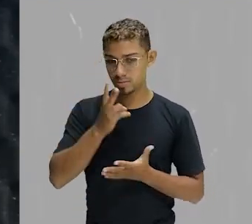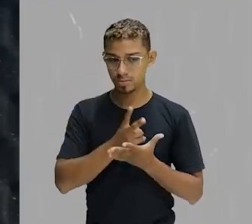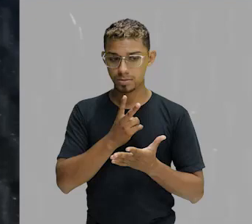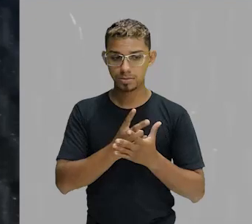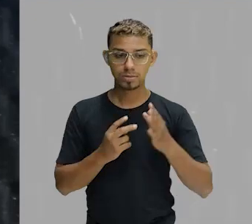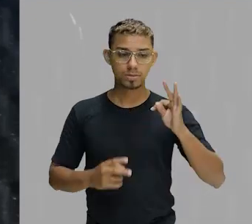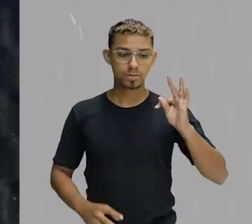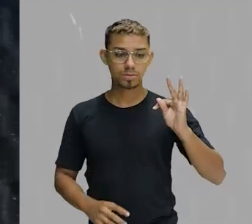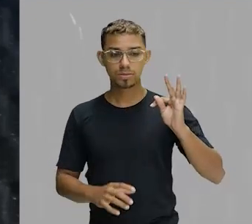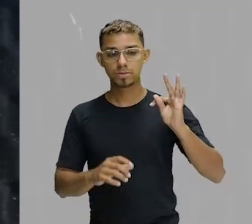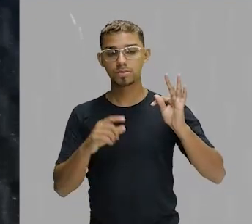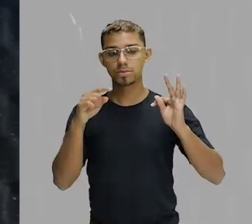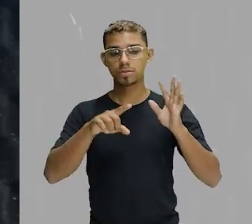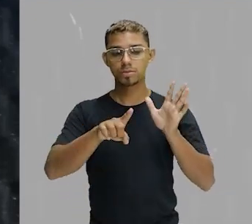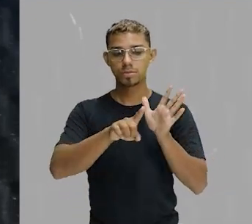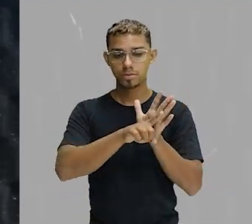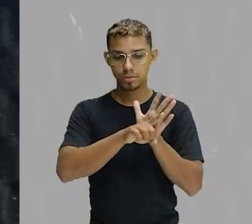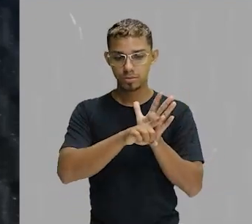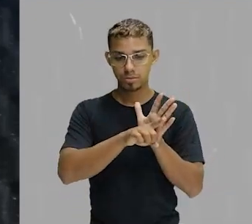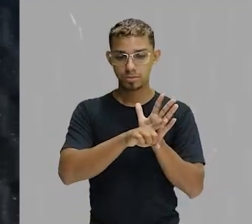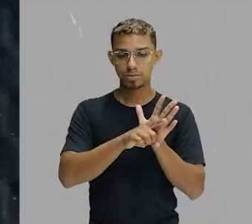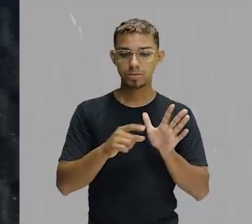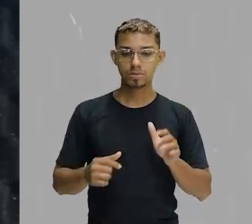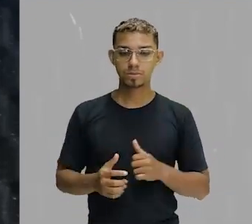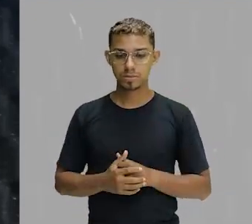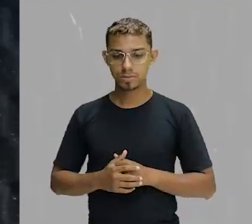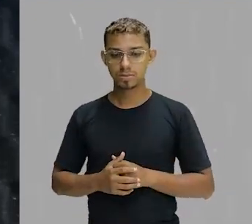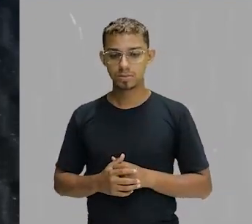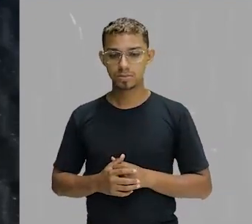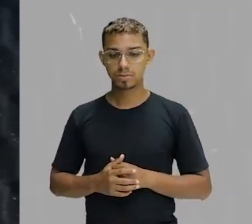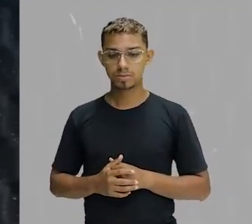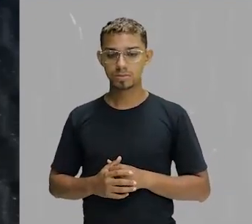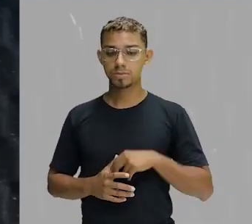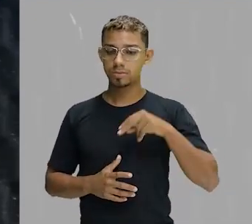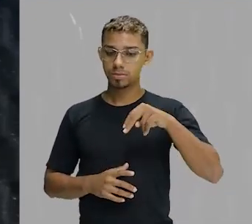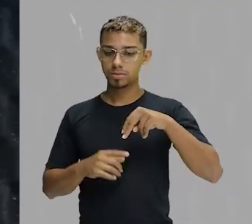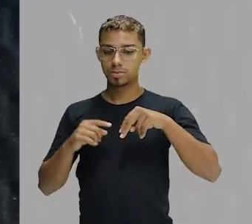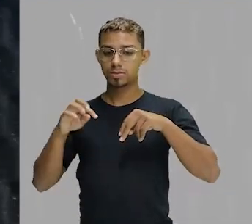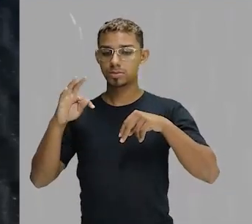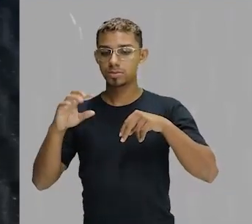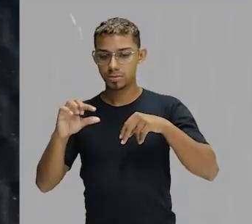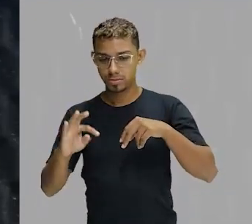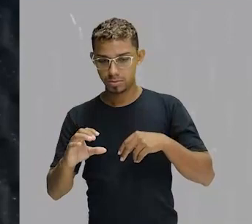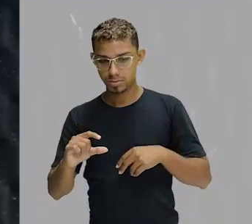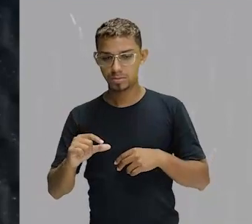T maiúsculo igual a N minúsculo vezes T minúsculo, então essa relação ela é